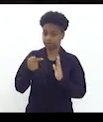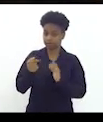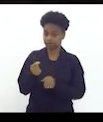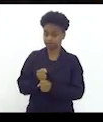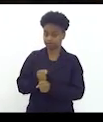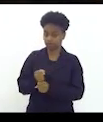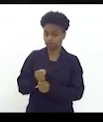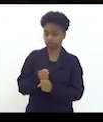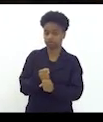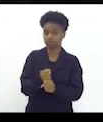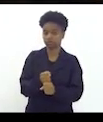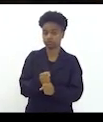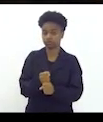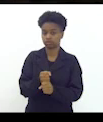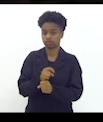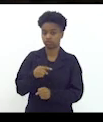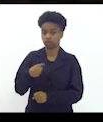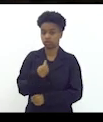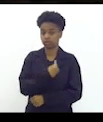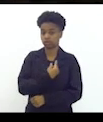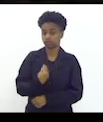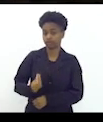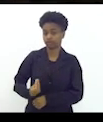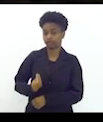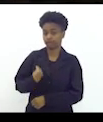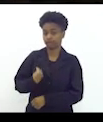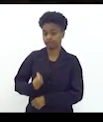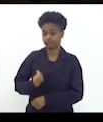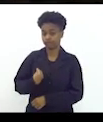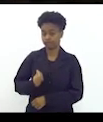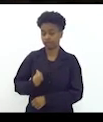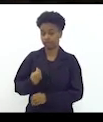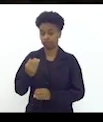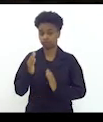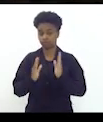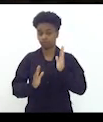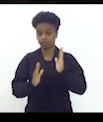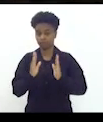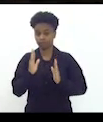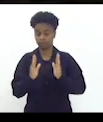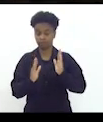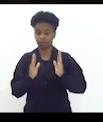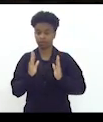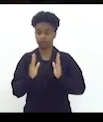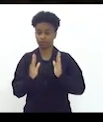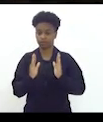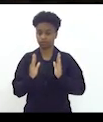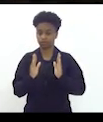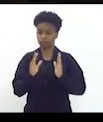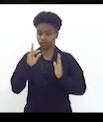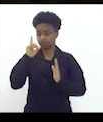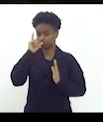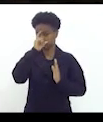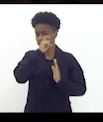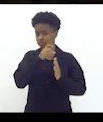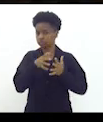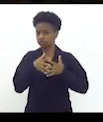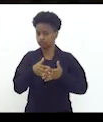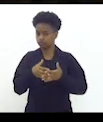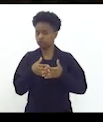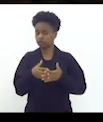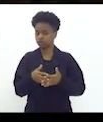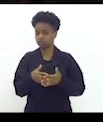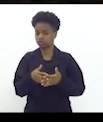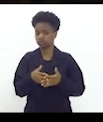nós estaremos vivendo momentos muito complexos e